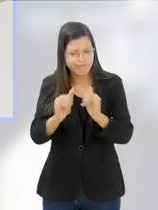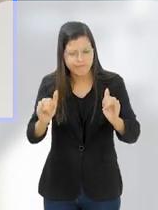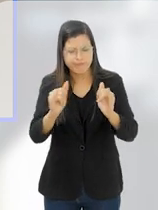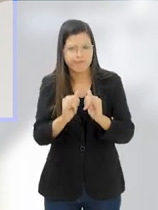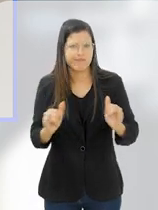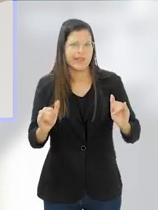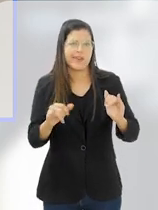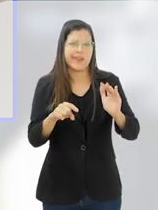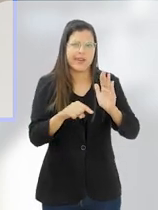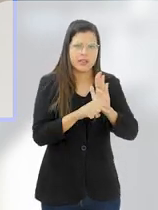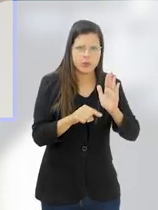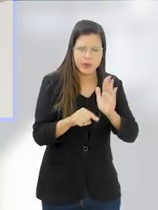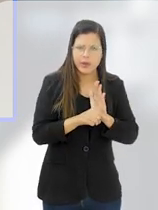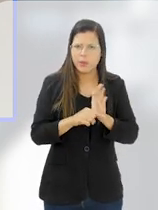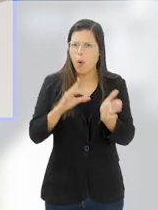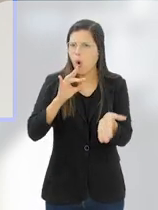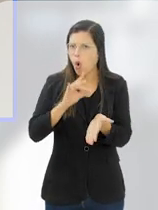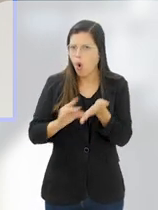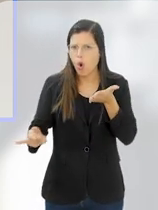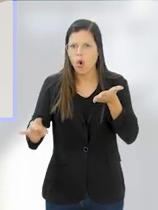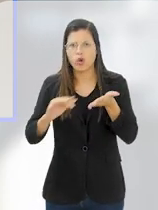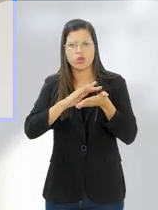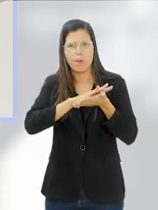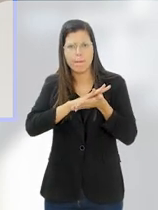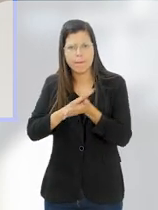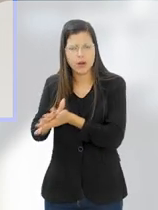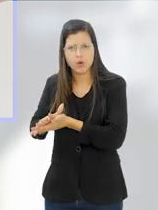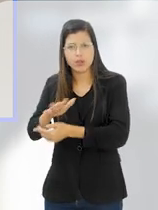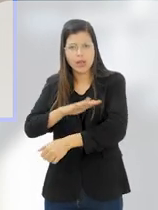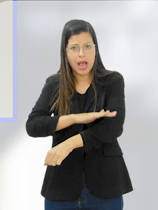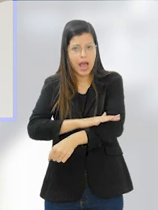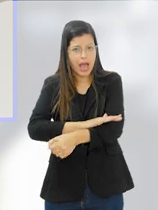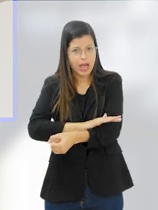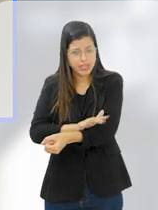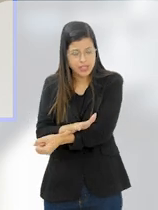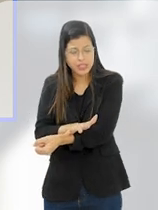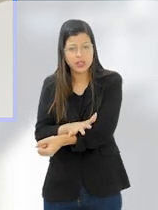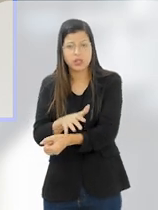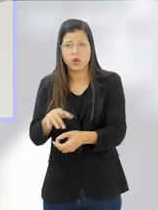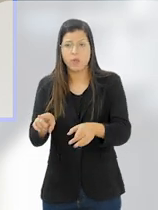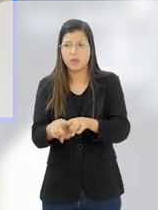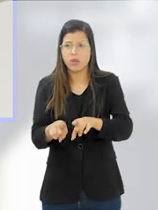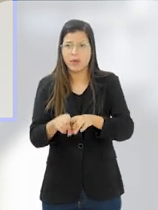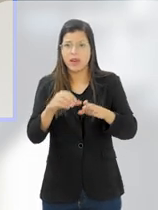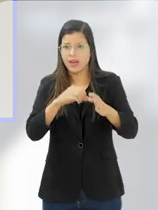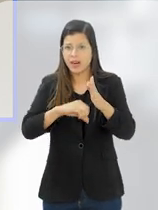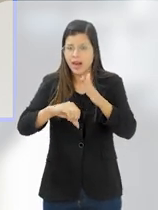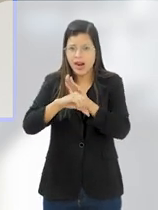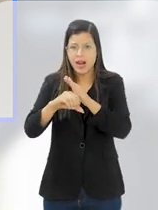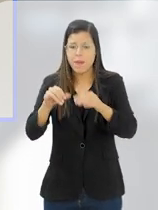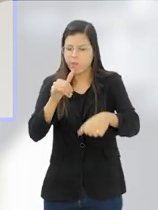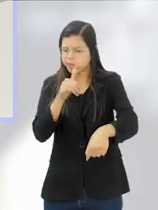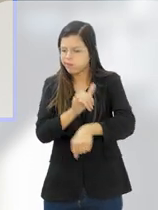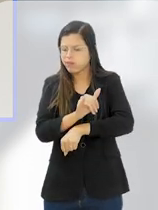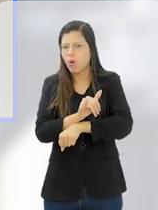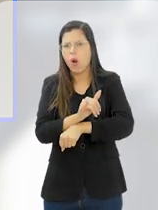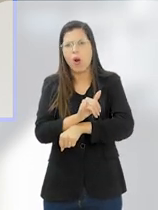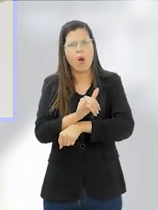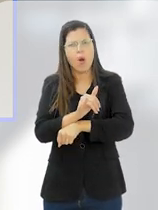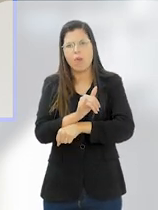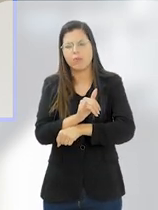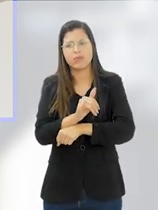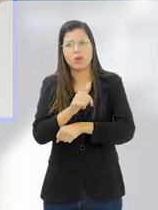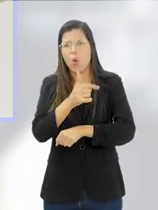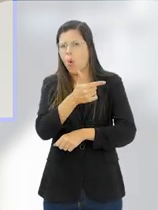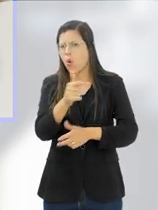mentiras, de negacionismo, de ódio, de intolerância, de racismo e de crimes como golpes, cassinos